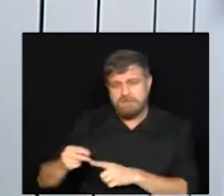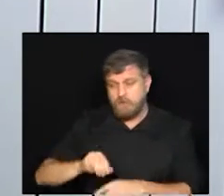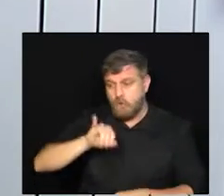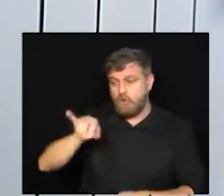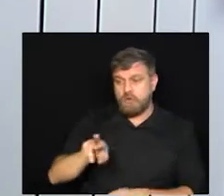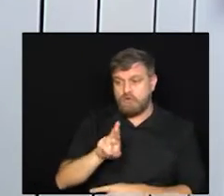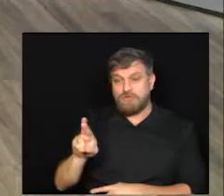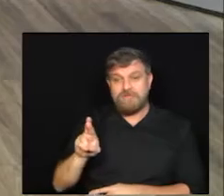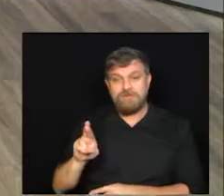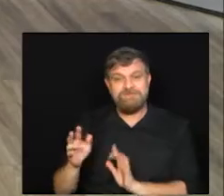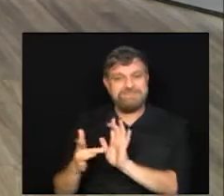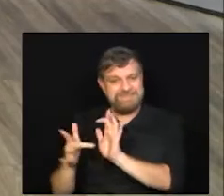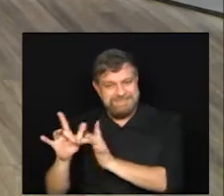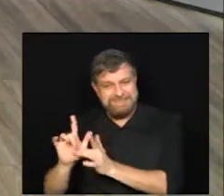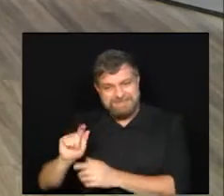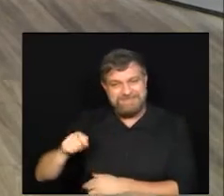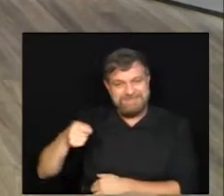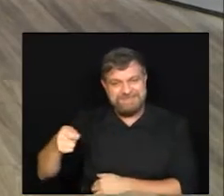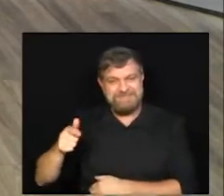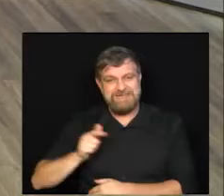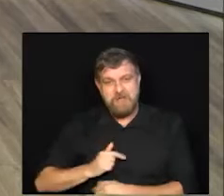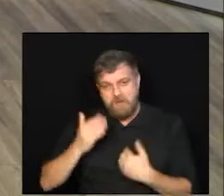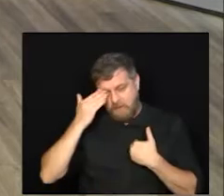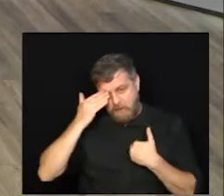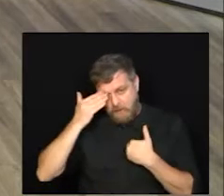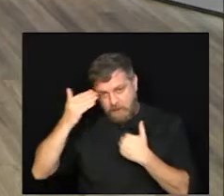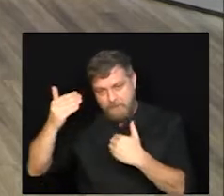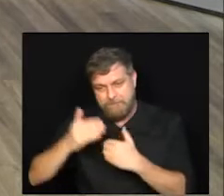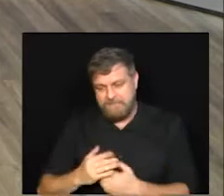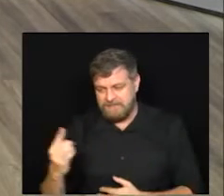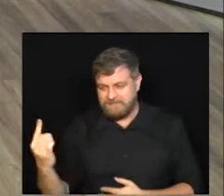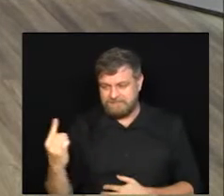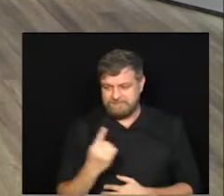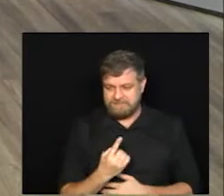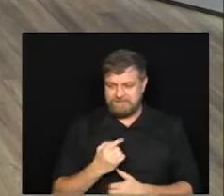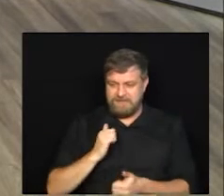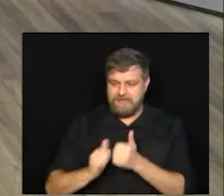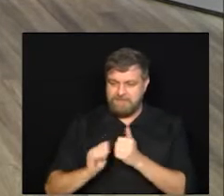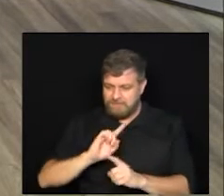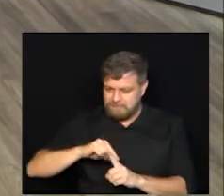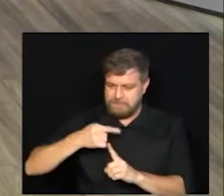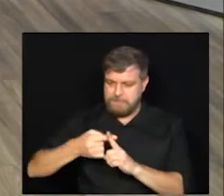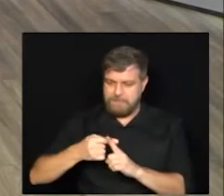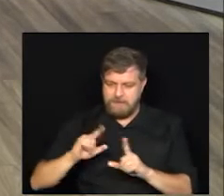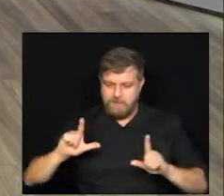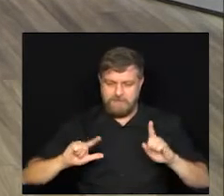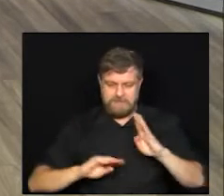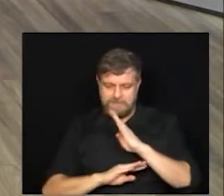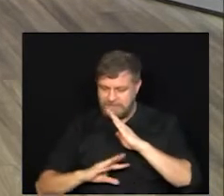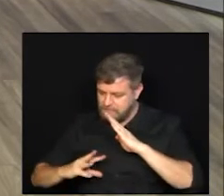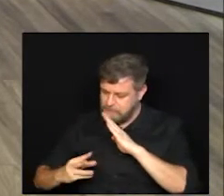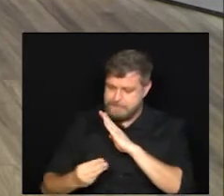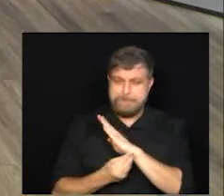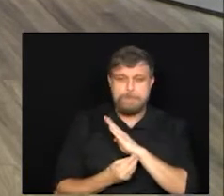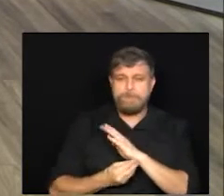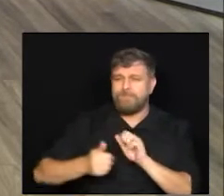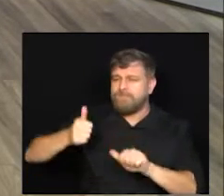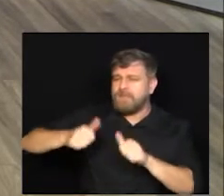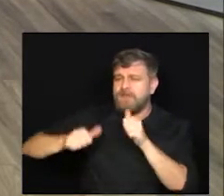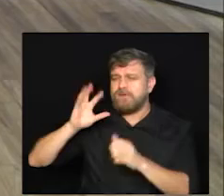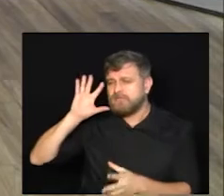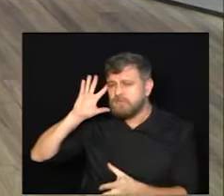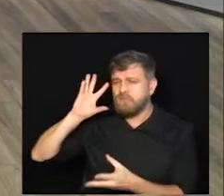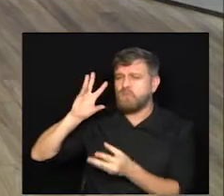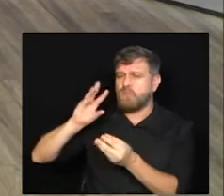muito obrigado pela sua participação aqui no Mais Esportes dentro do Câmara Total. E que análise que você faz